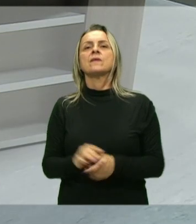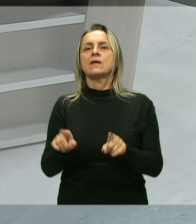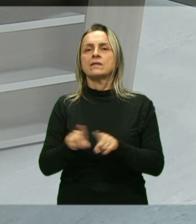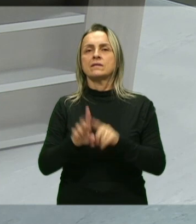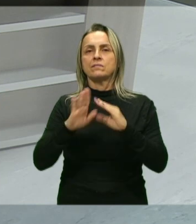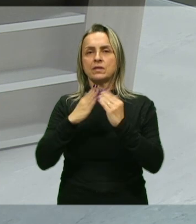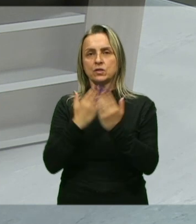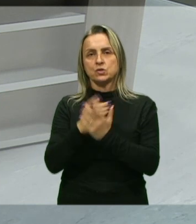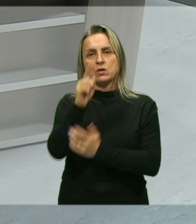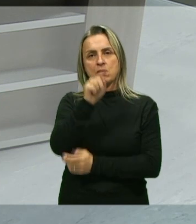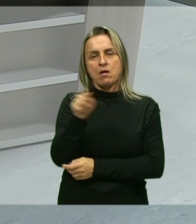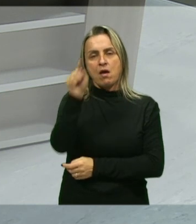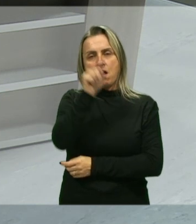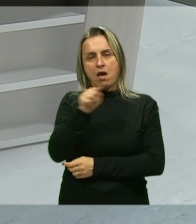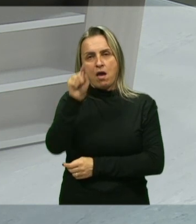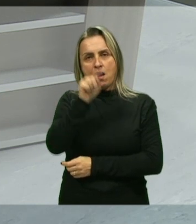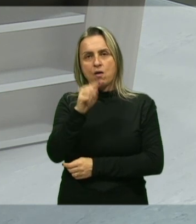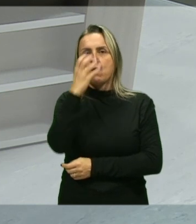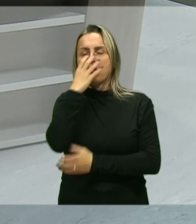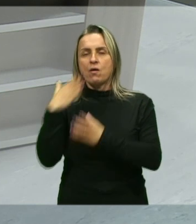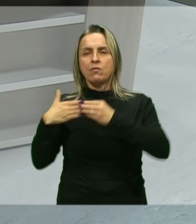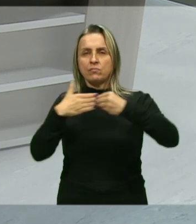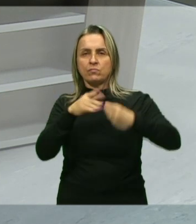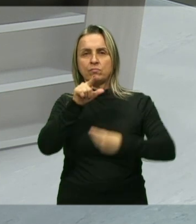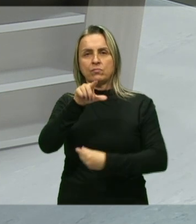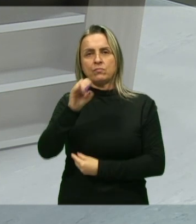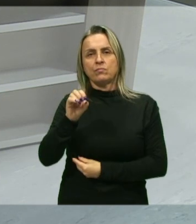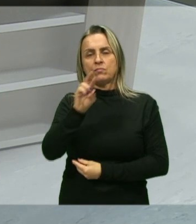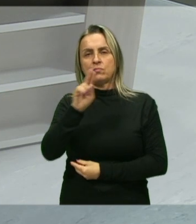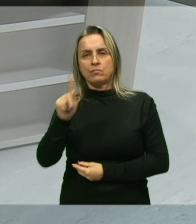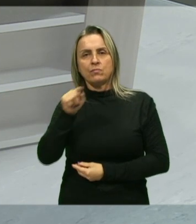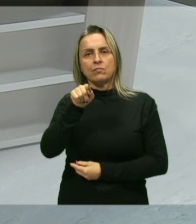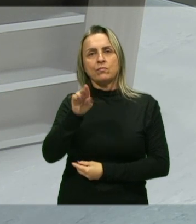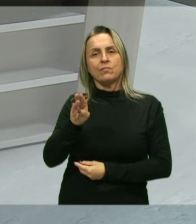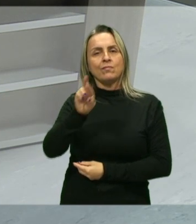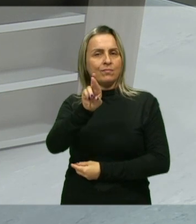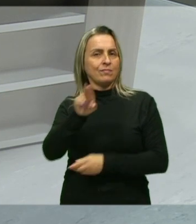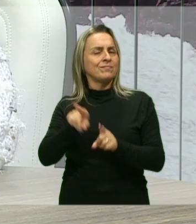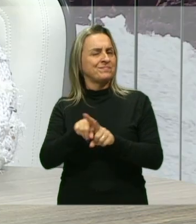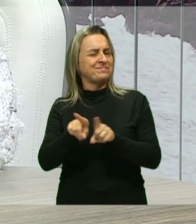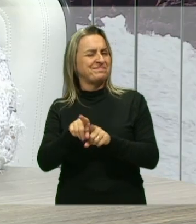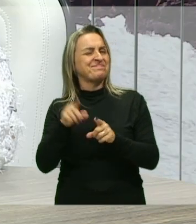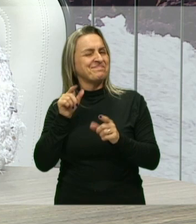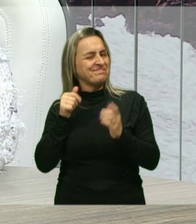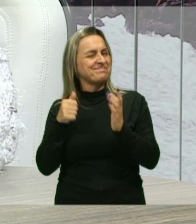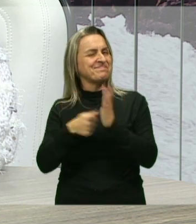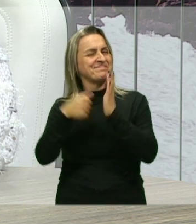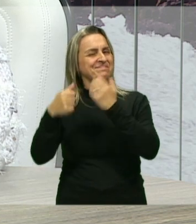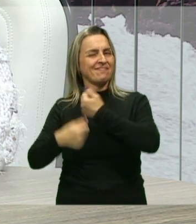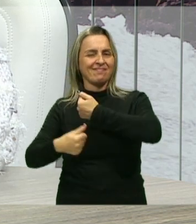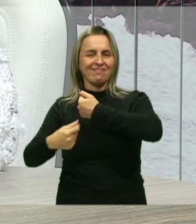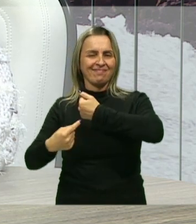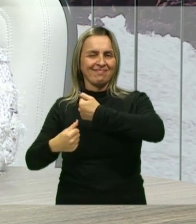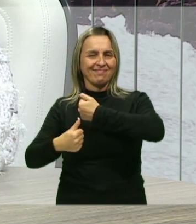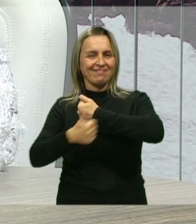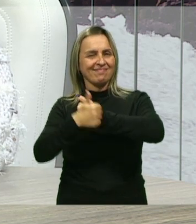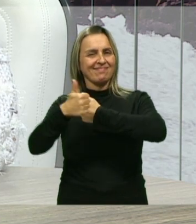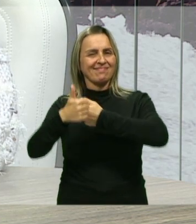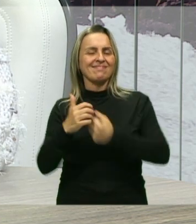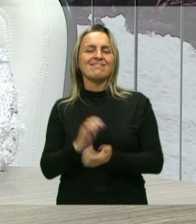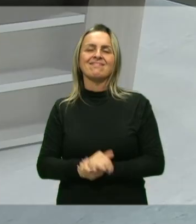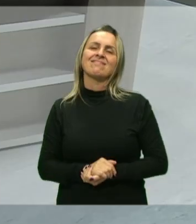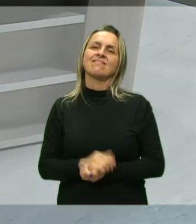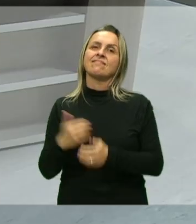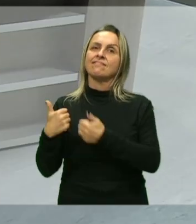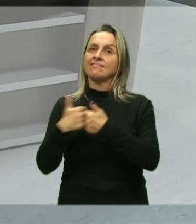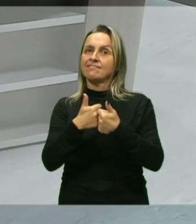é @cãoguia.org.br, né? E vamos colaborar, esse é um trabalho importante e vamos divulgar essa ideia.